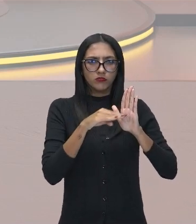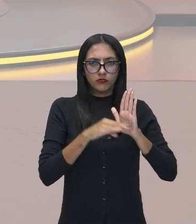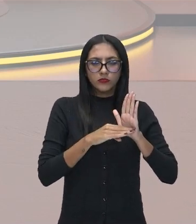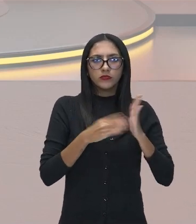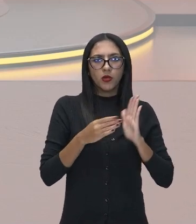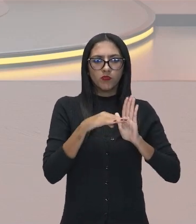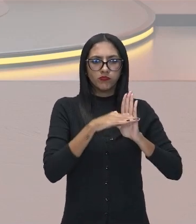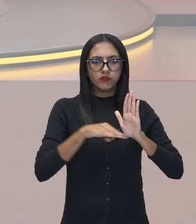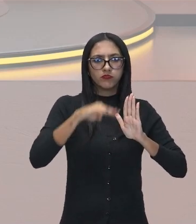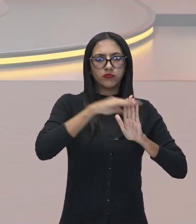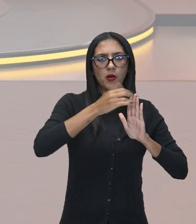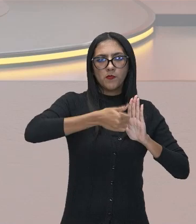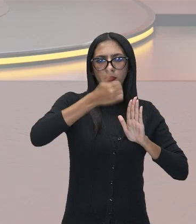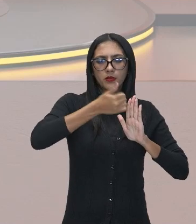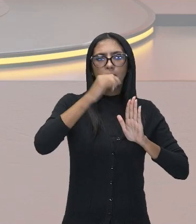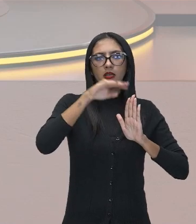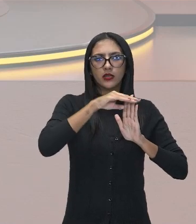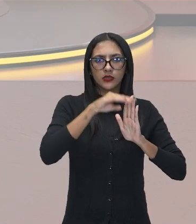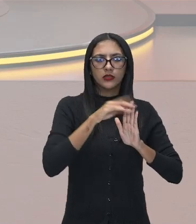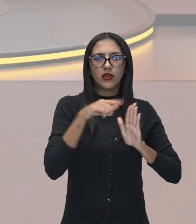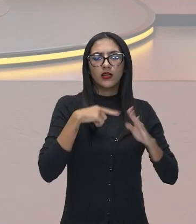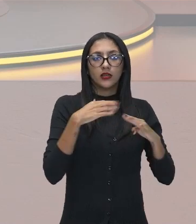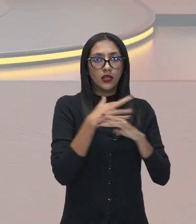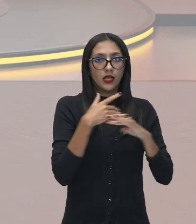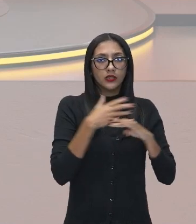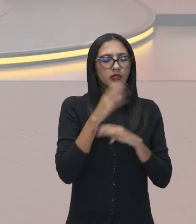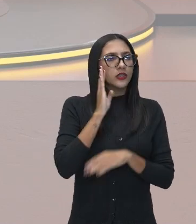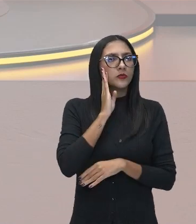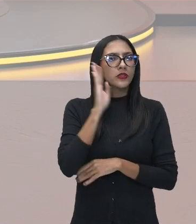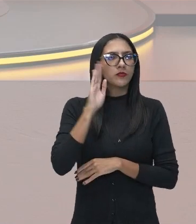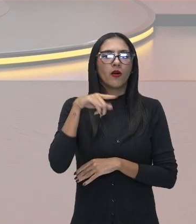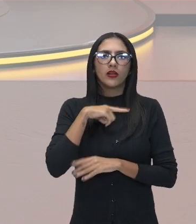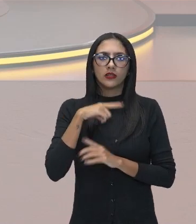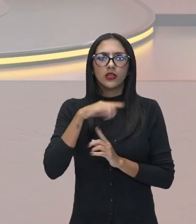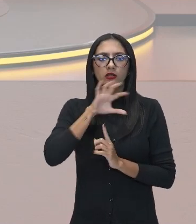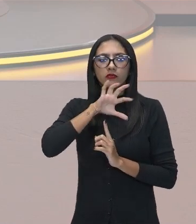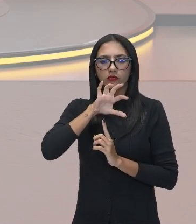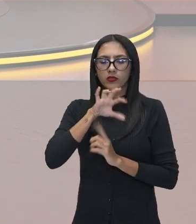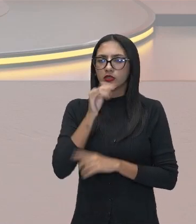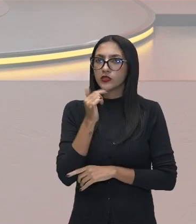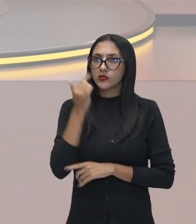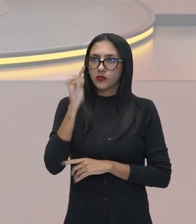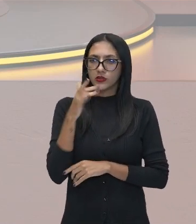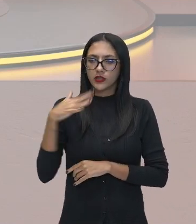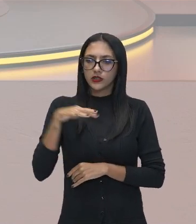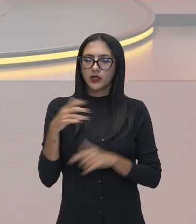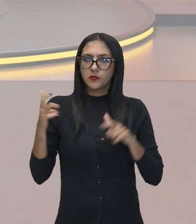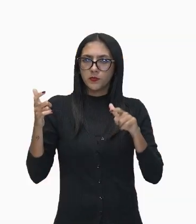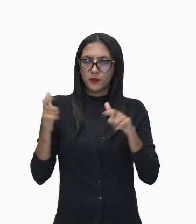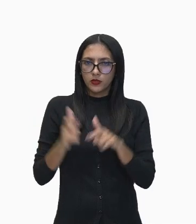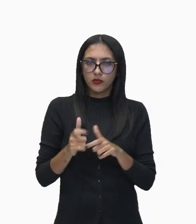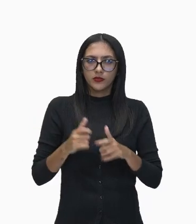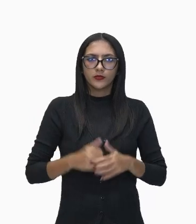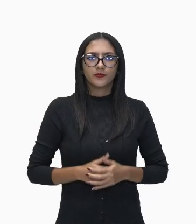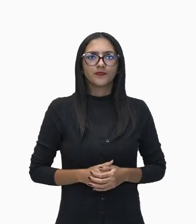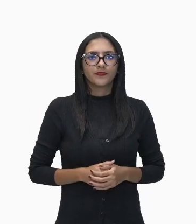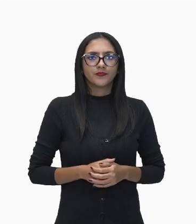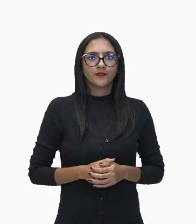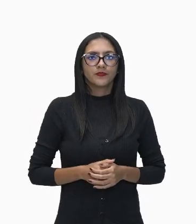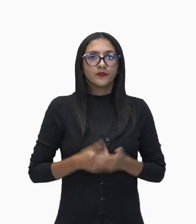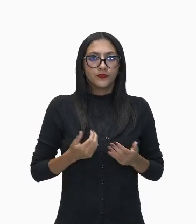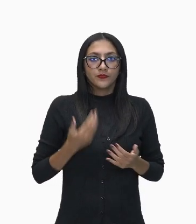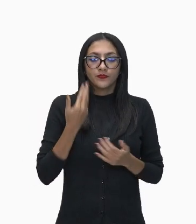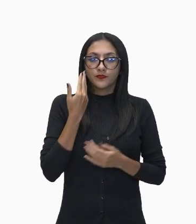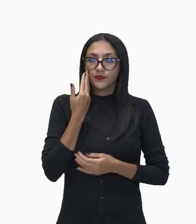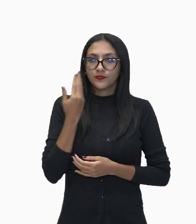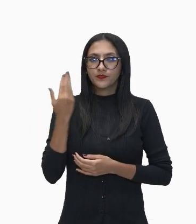a que tem maior abrangência, a que influencia mais em maiores áreas. Vamos falar um pouco sobre cada uma delas, começando